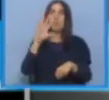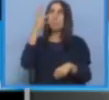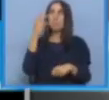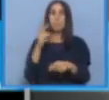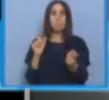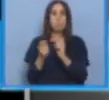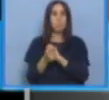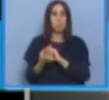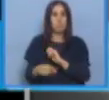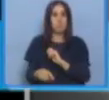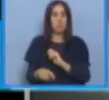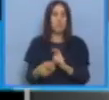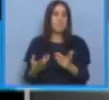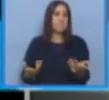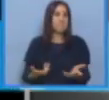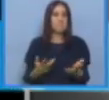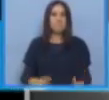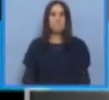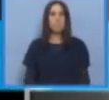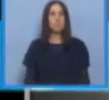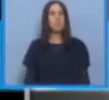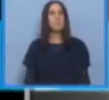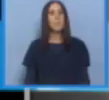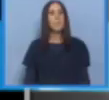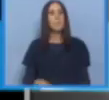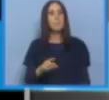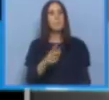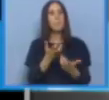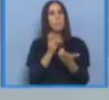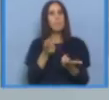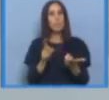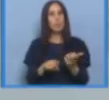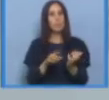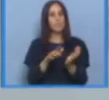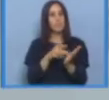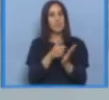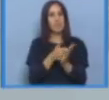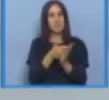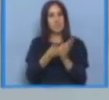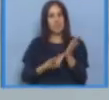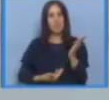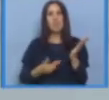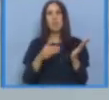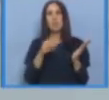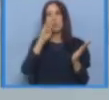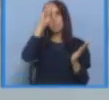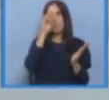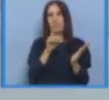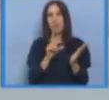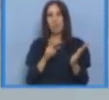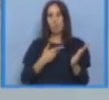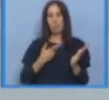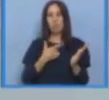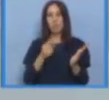mudar, enfim. Eu volto a sublinhar a encíclica do Papa, a Laudato Si, em que ele próprio